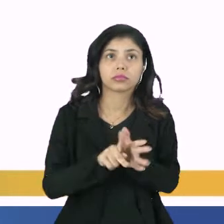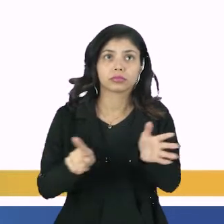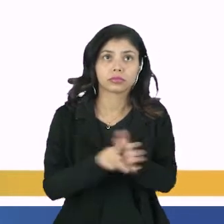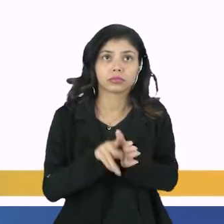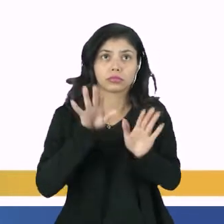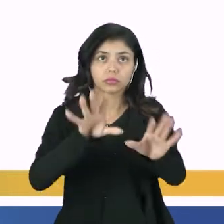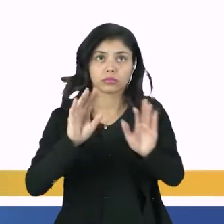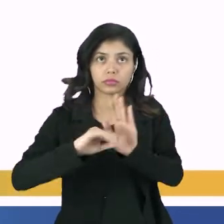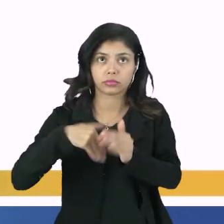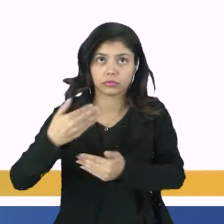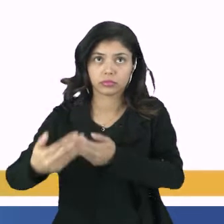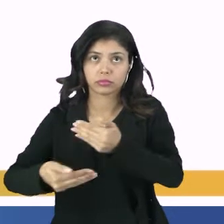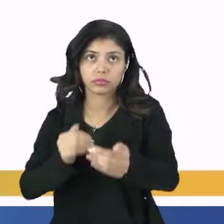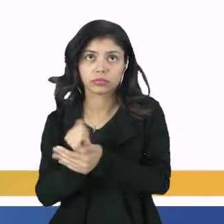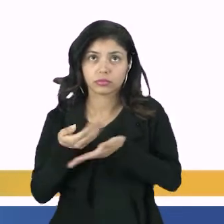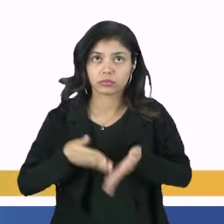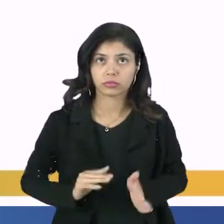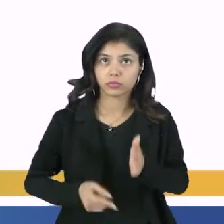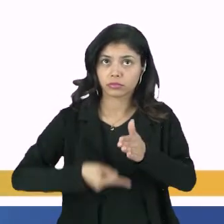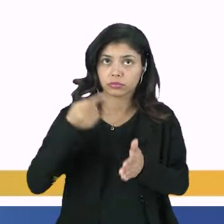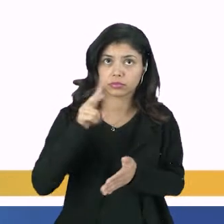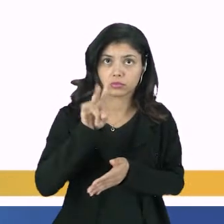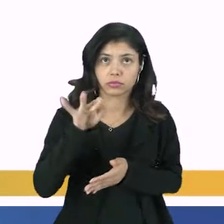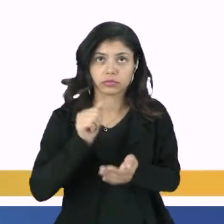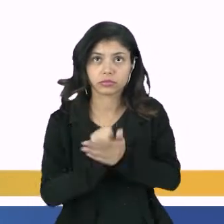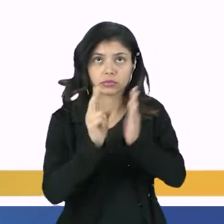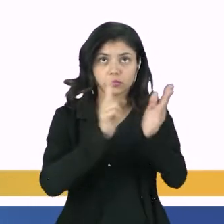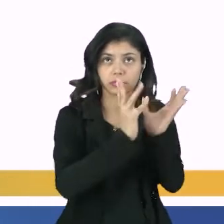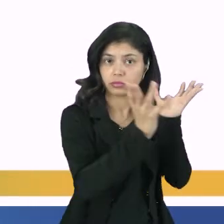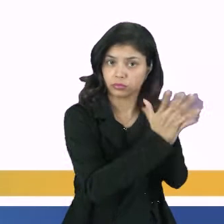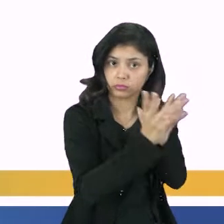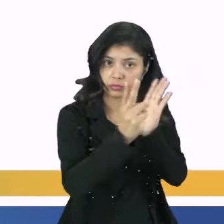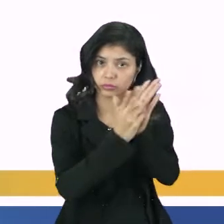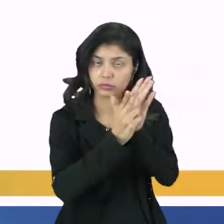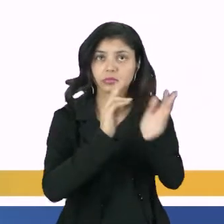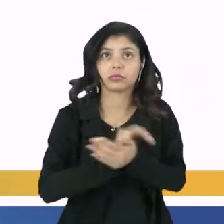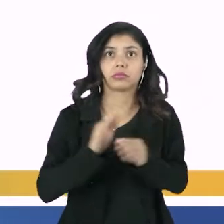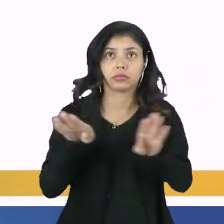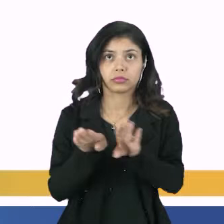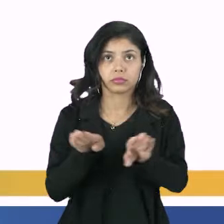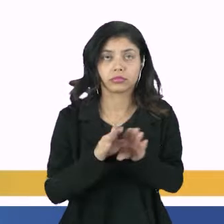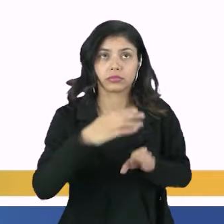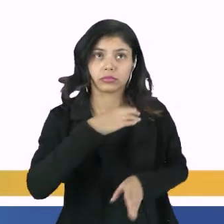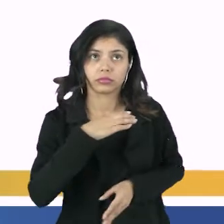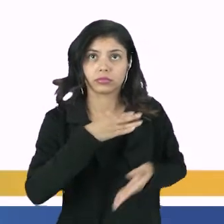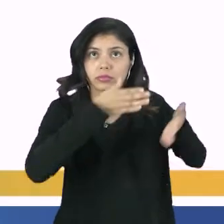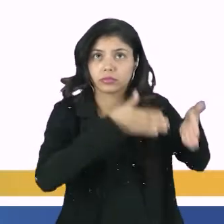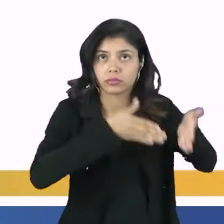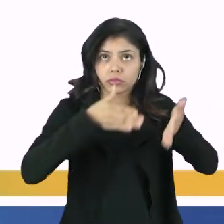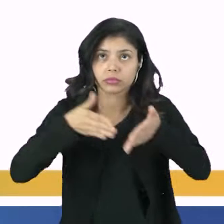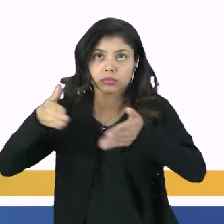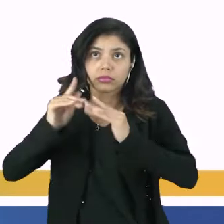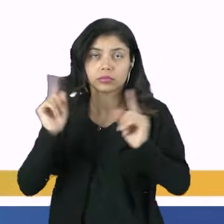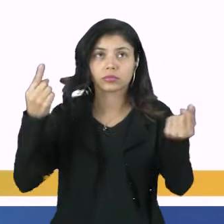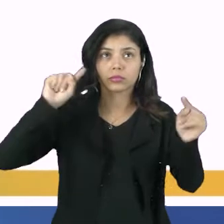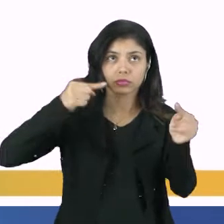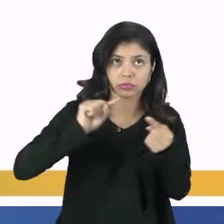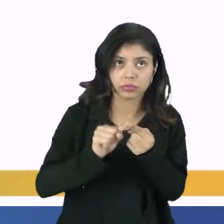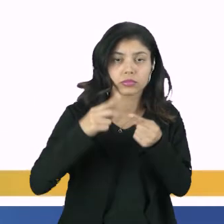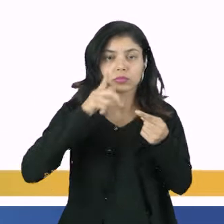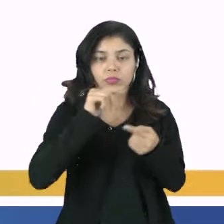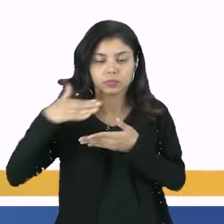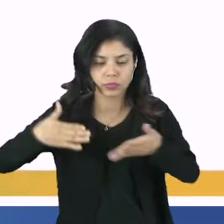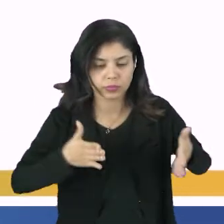desses progressos, nasceram as primeiras vilas, aldeias e também cidades. As pessoas passaram a morar próximas aos